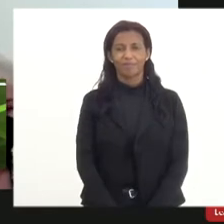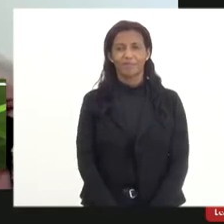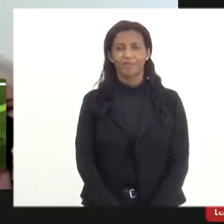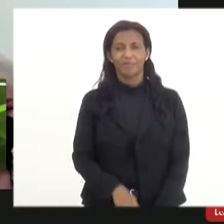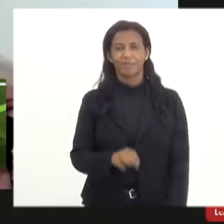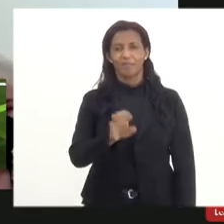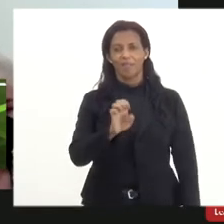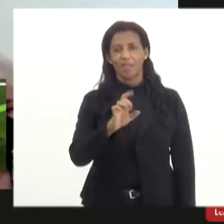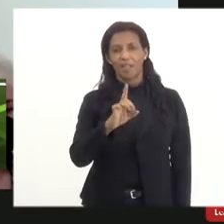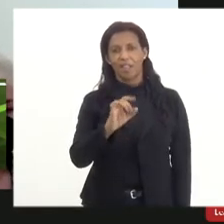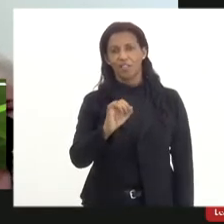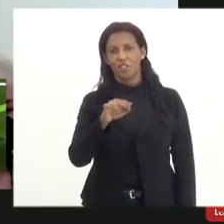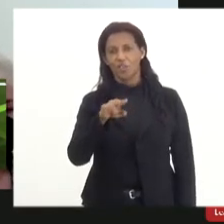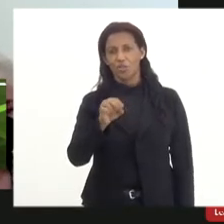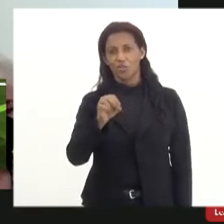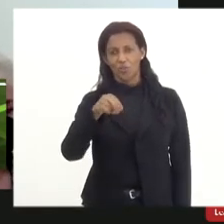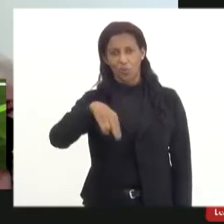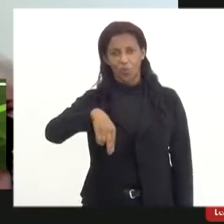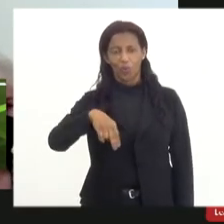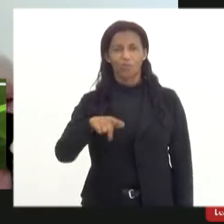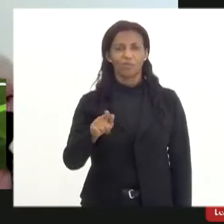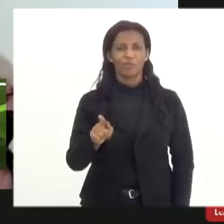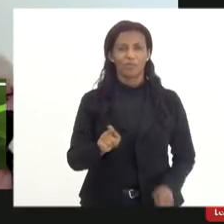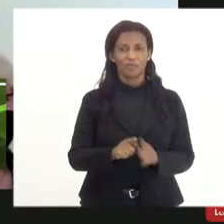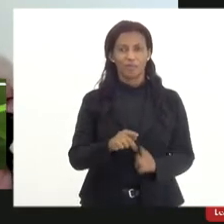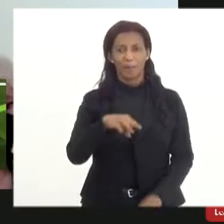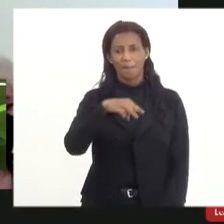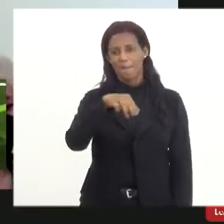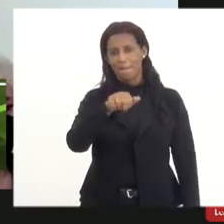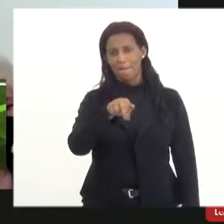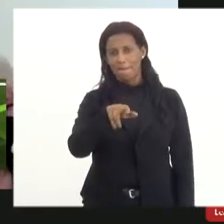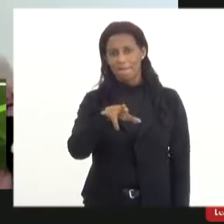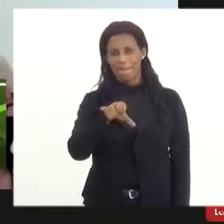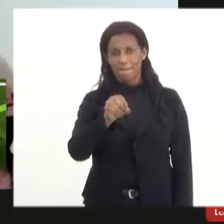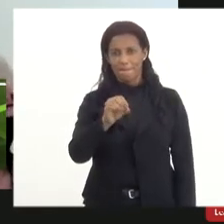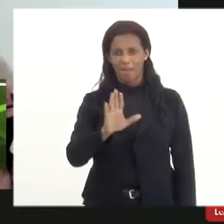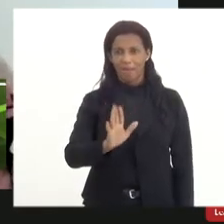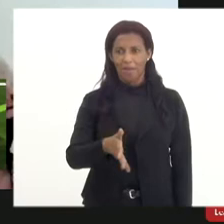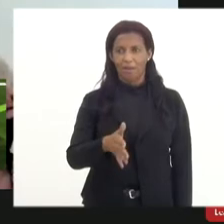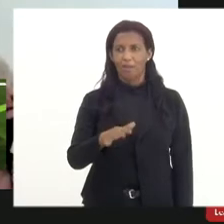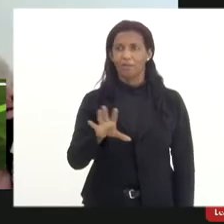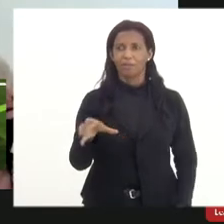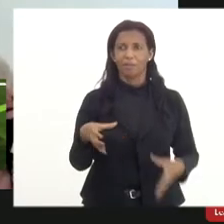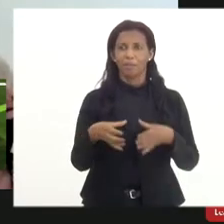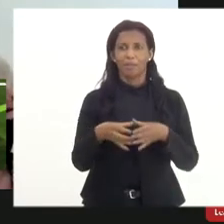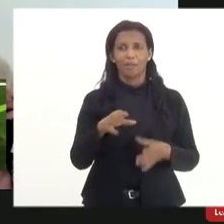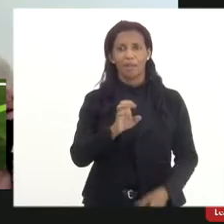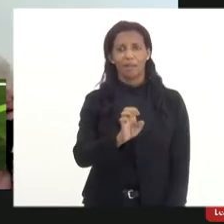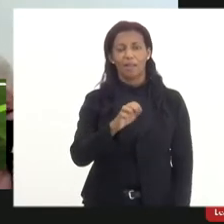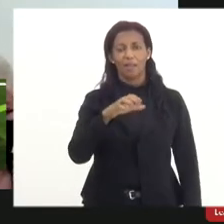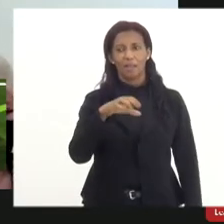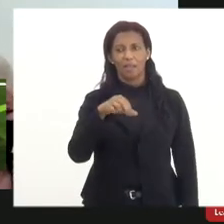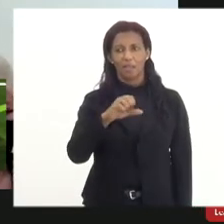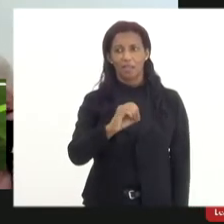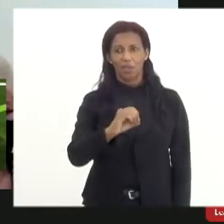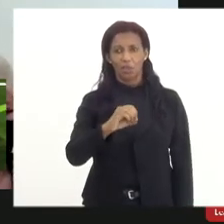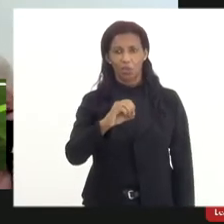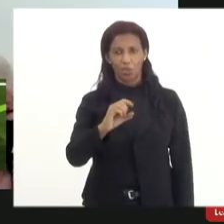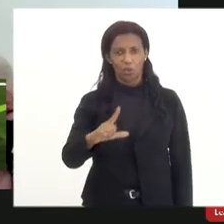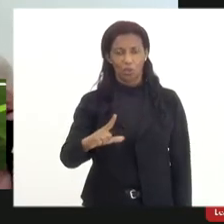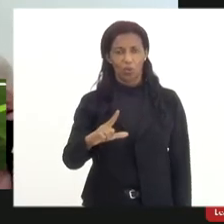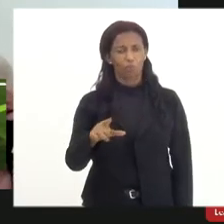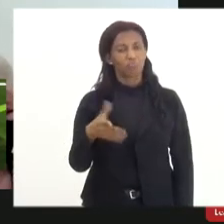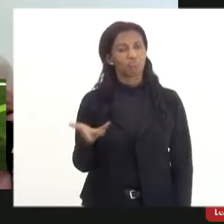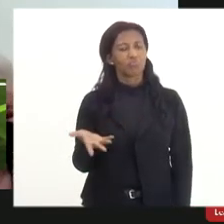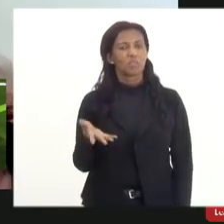o Edson Correia também, o nosso Luiz Bispo, Mauro Osório, a Glícia Gomes, da Equinor, e